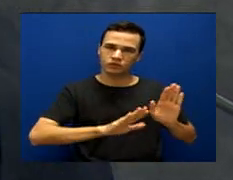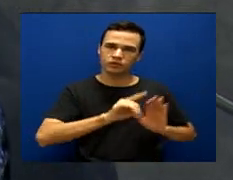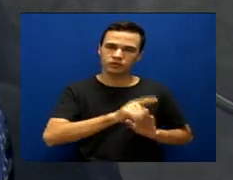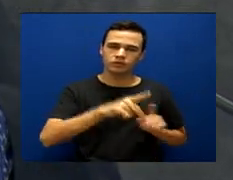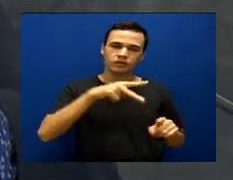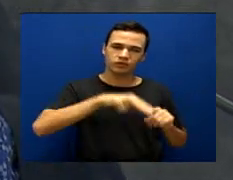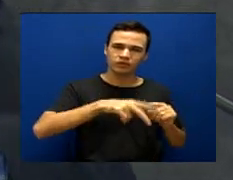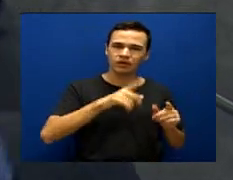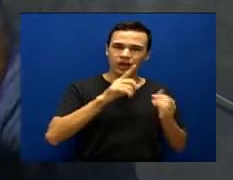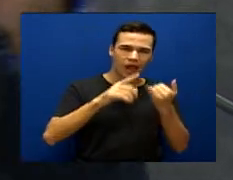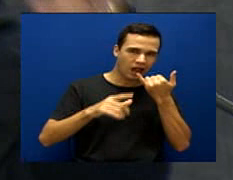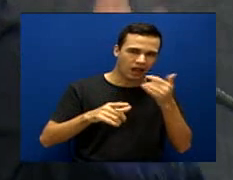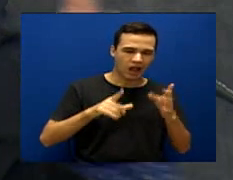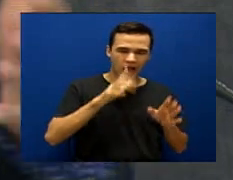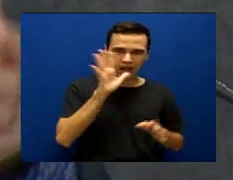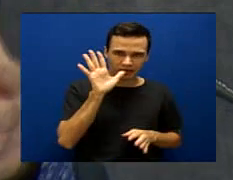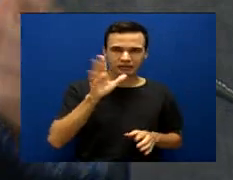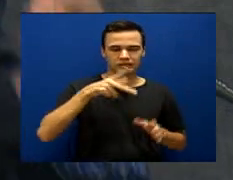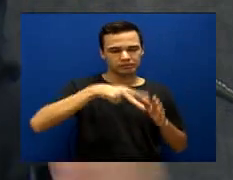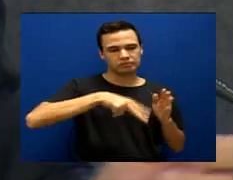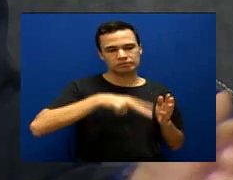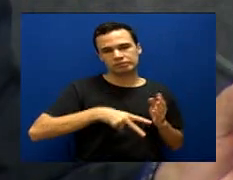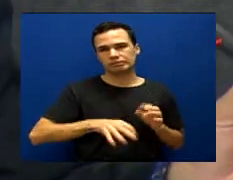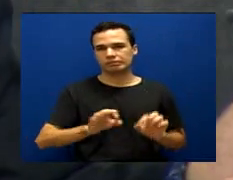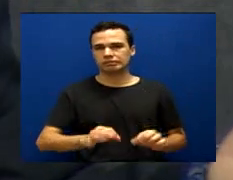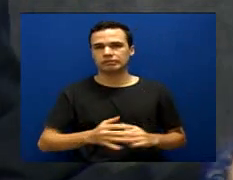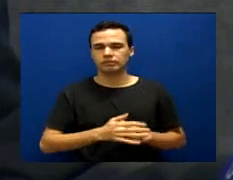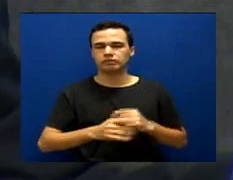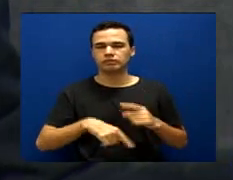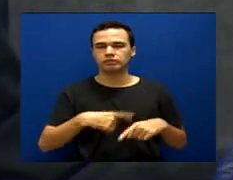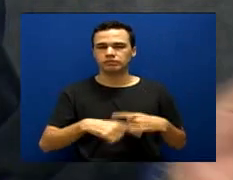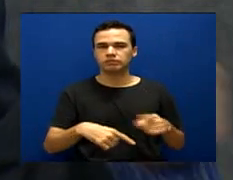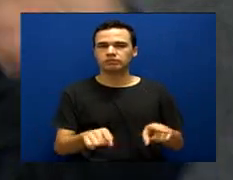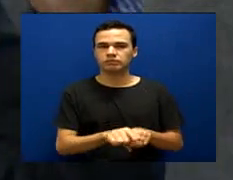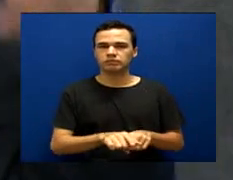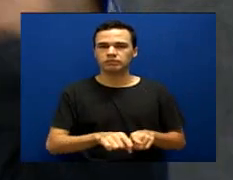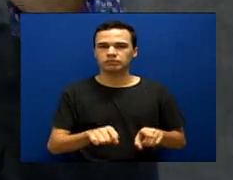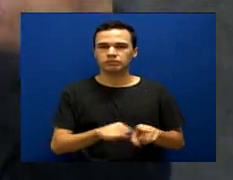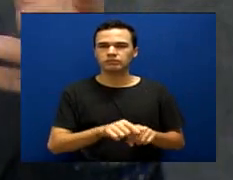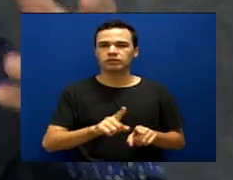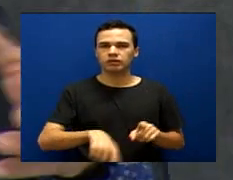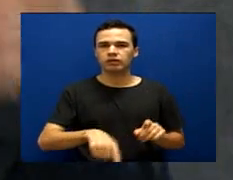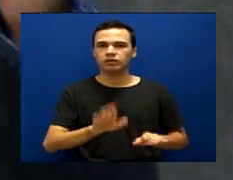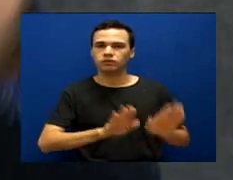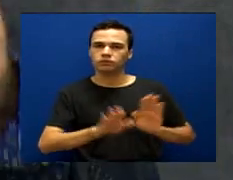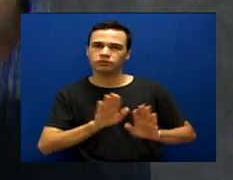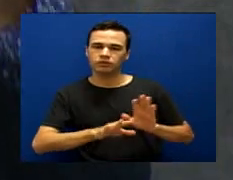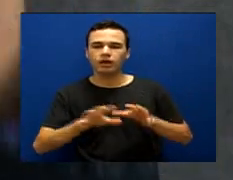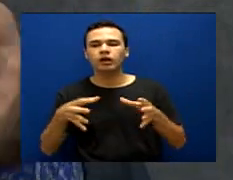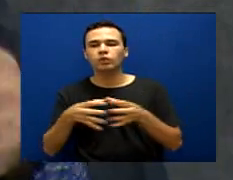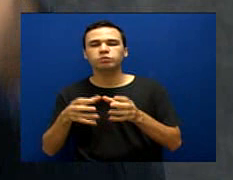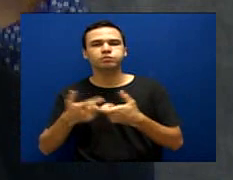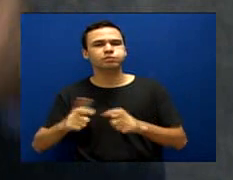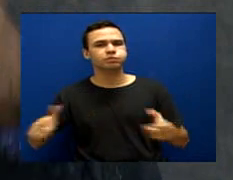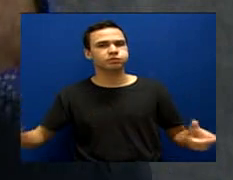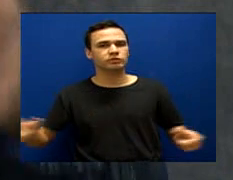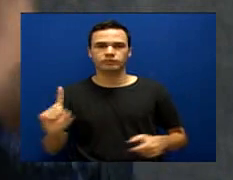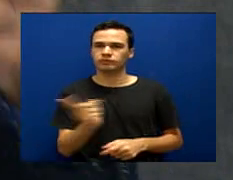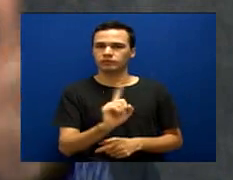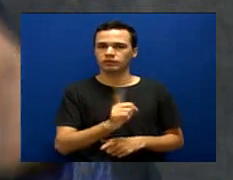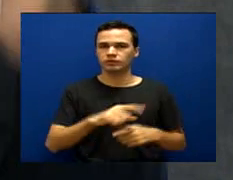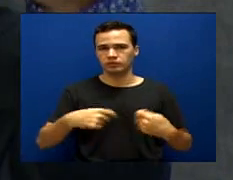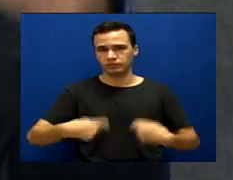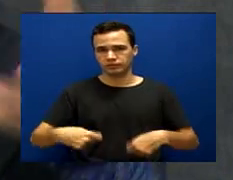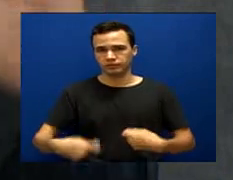fale sobre isso, inclusive. E tem a questão, tem um outro momento, que é o controle populacional, que pode e tem que